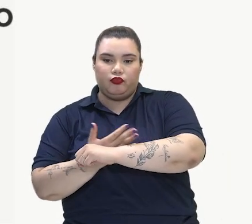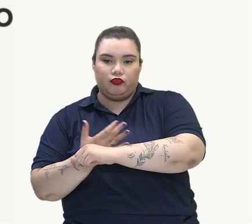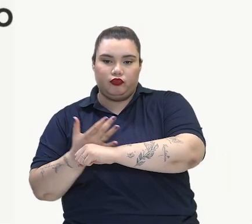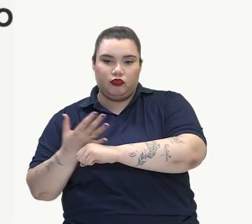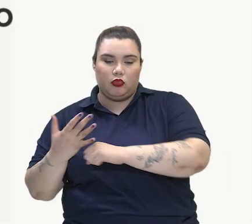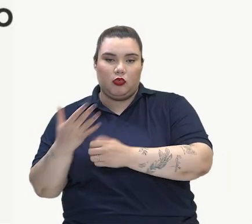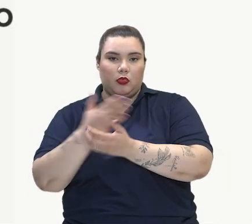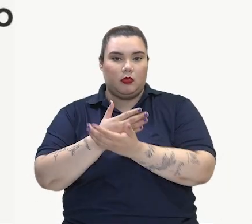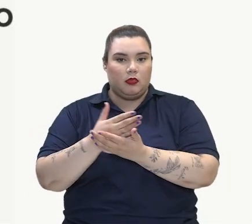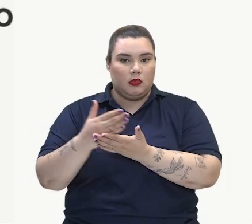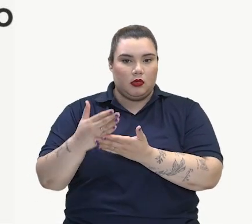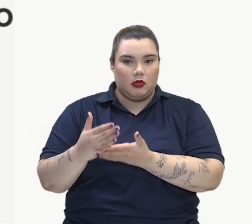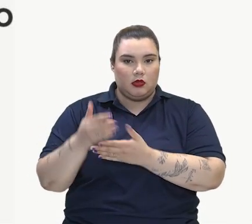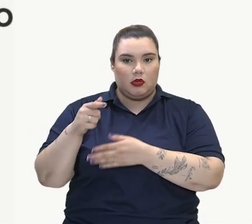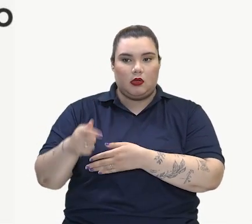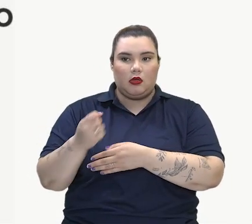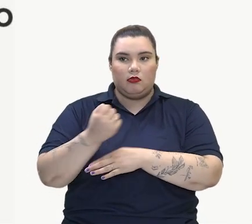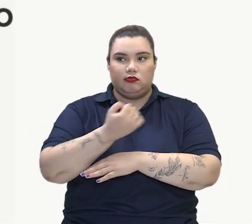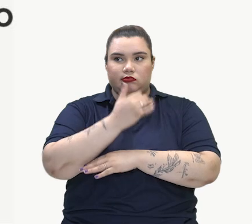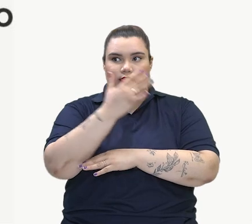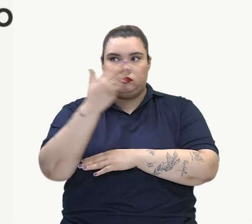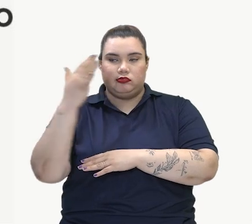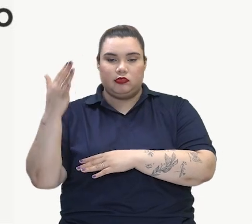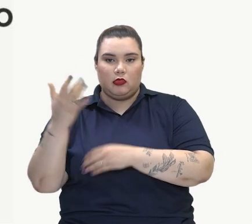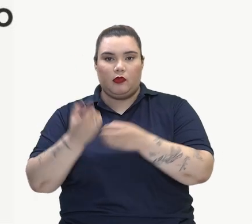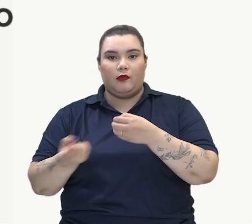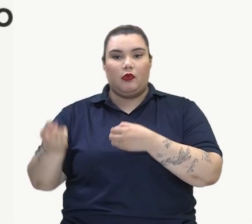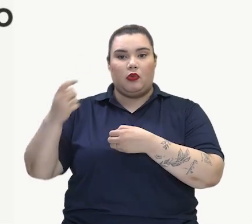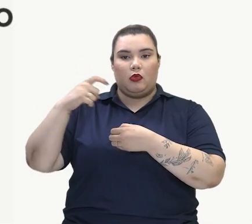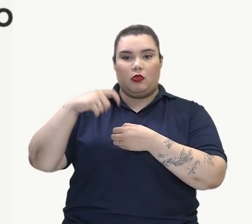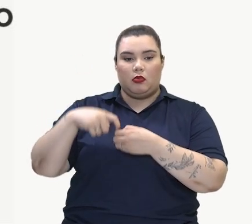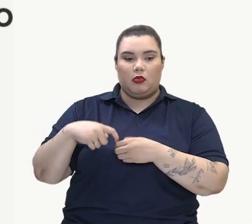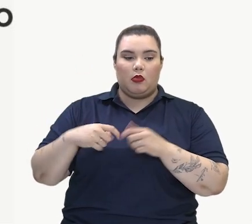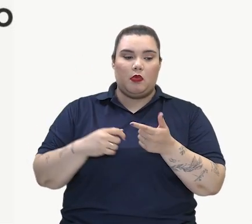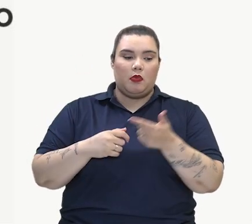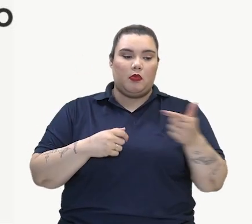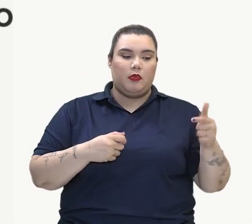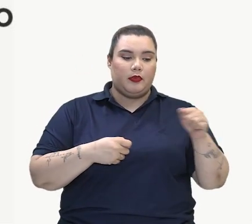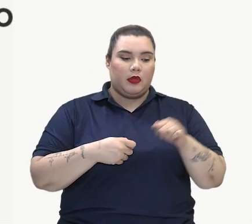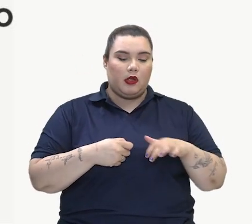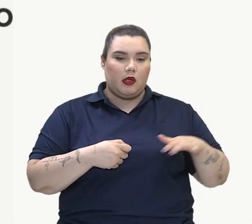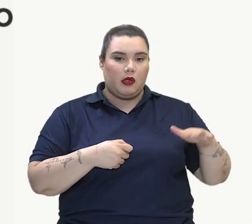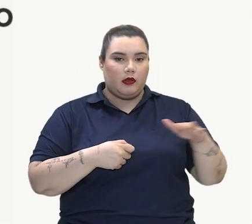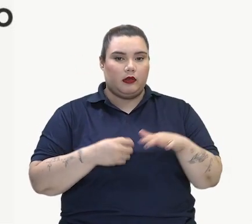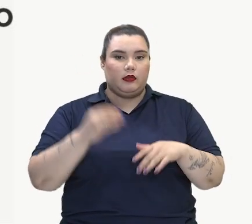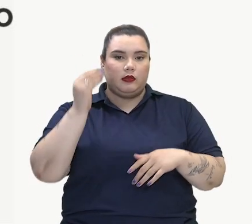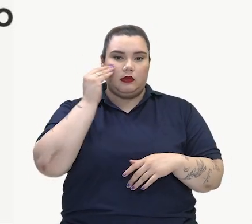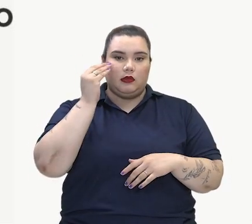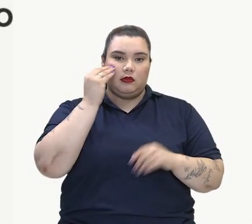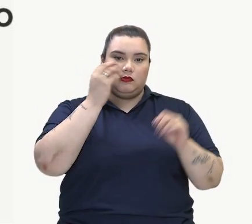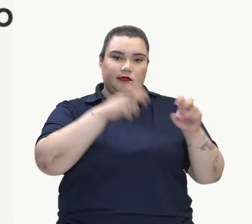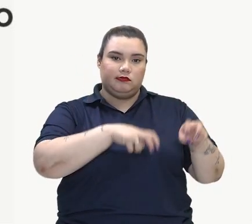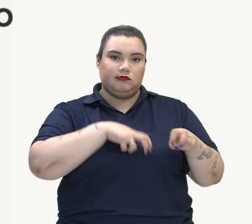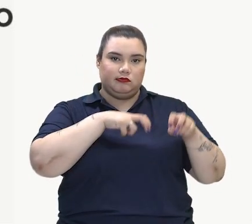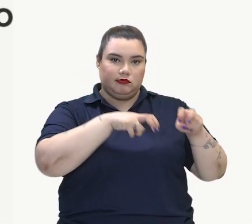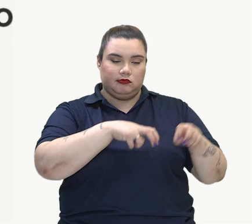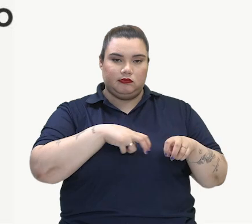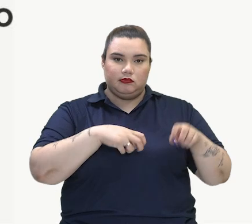para aquela floresta, para aquela área de floresta se recuperar, enquanto uma outra área está sendo ali,